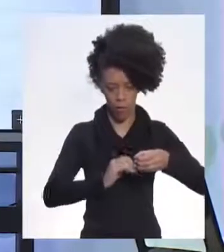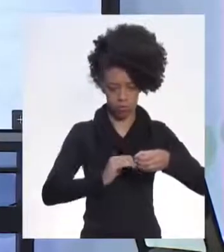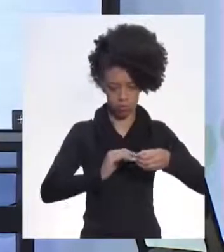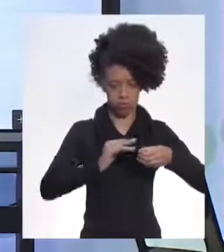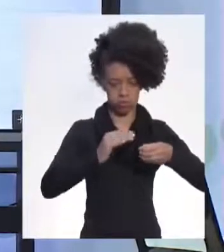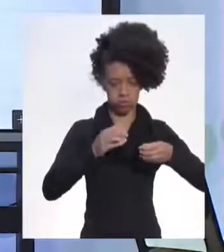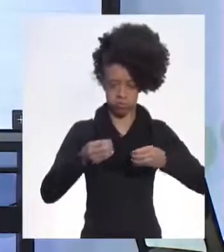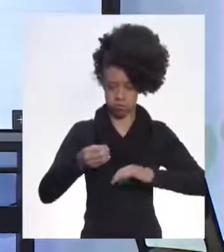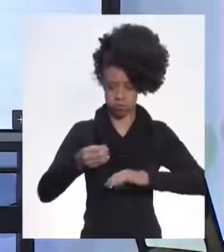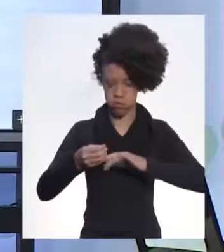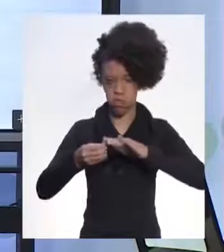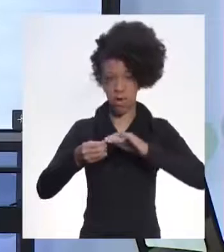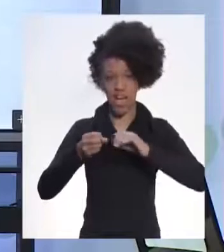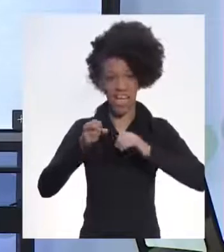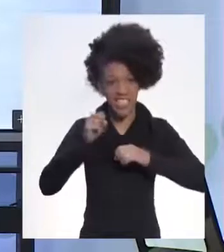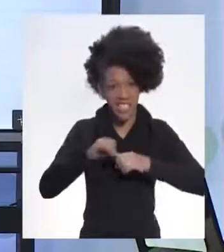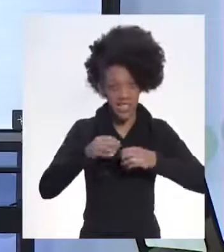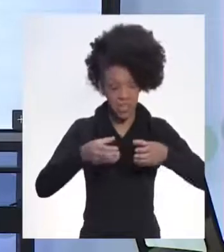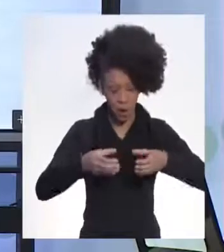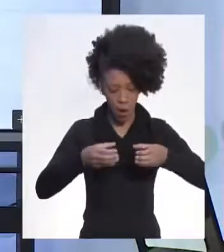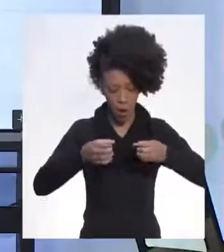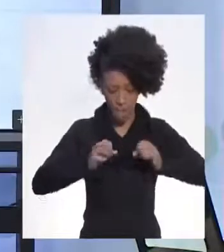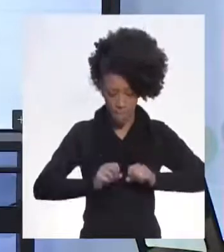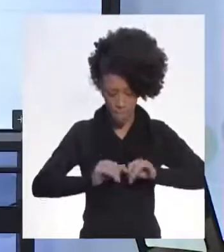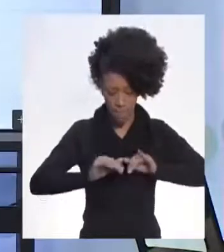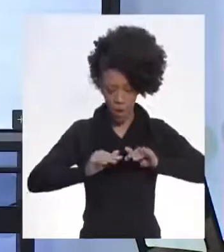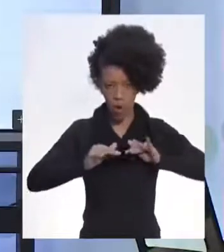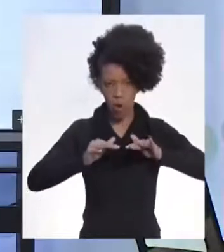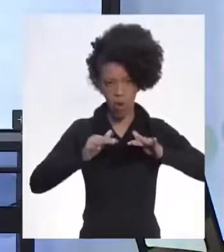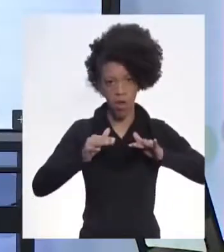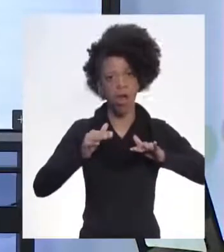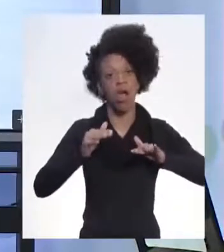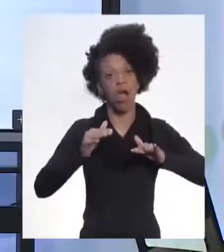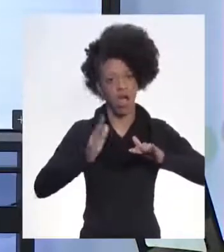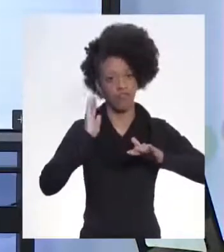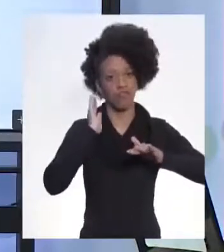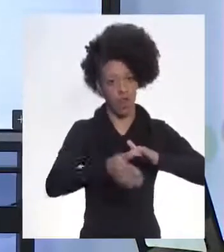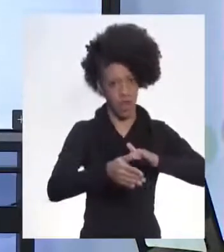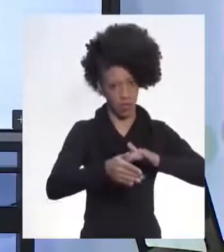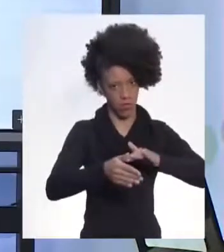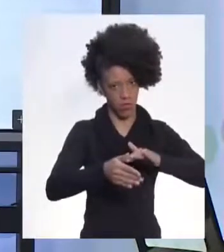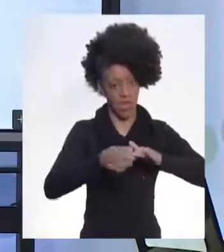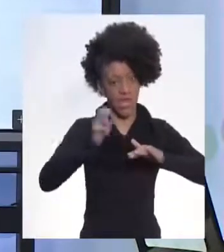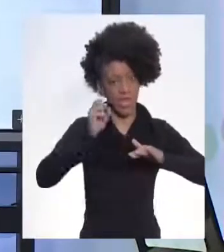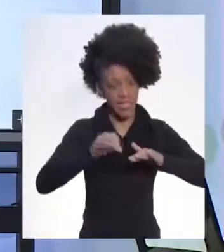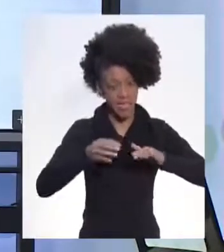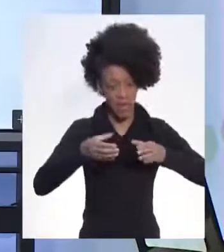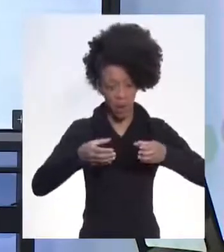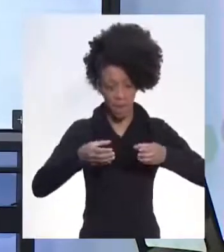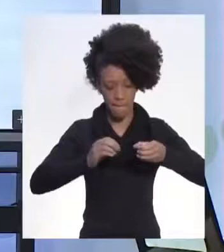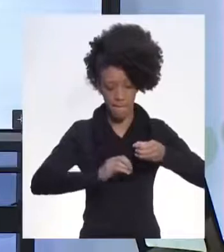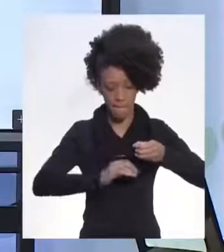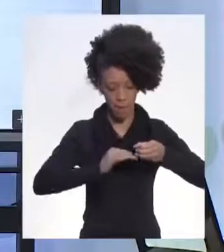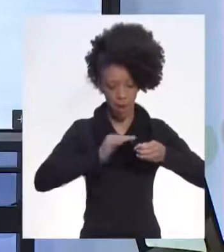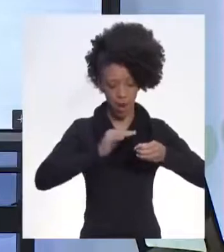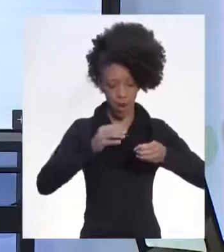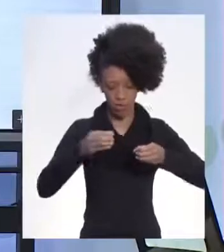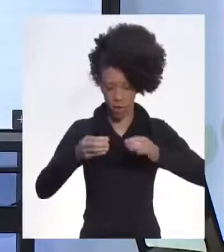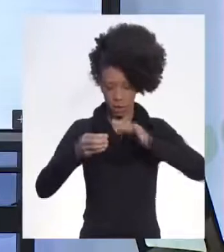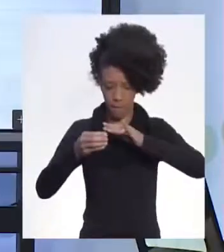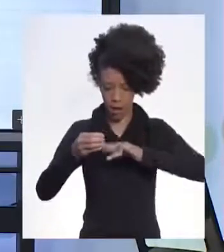os dois aumentarem juntos, é proporcional, é diretamente. Se os dois diminuírem